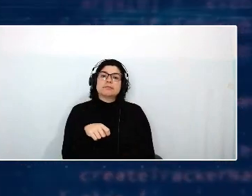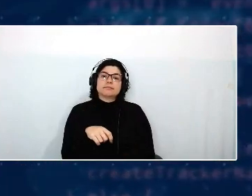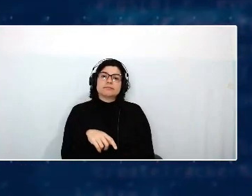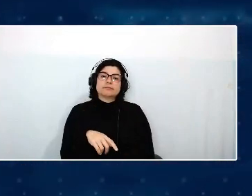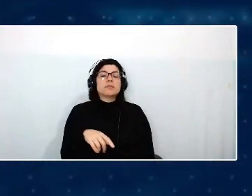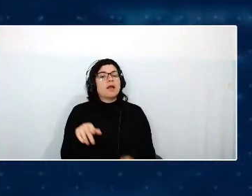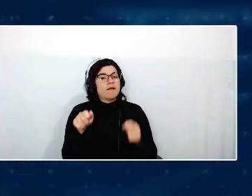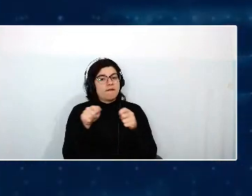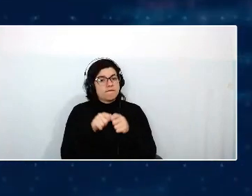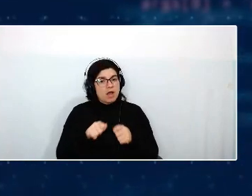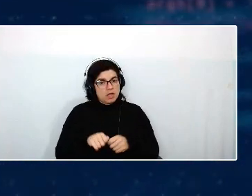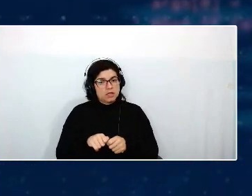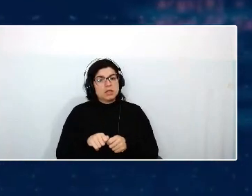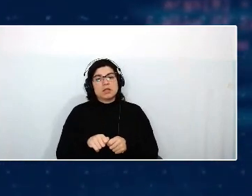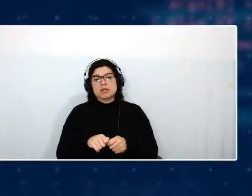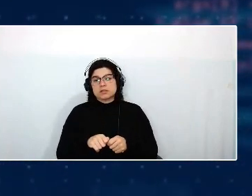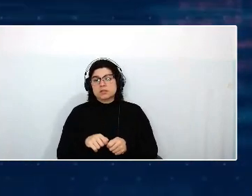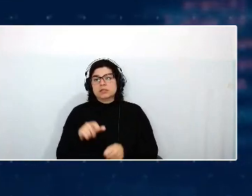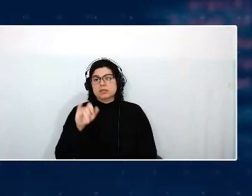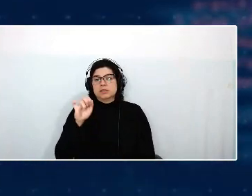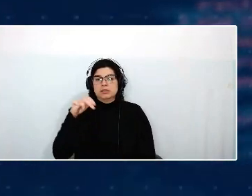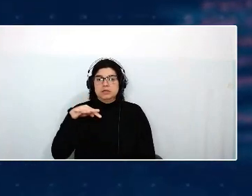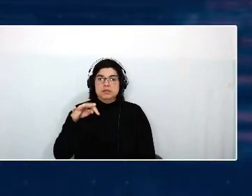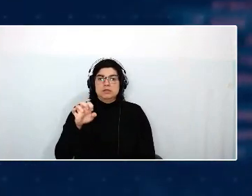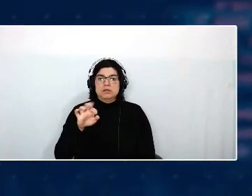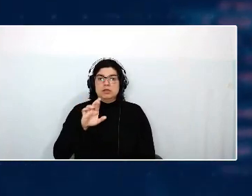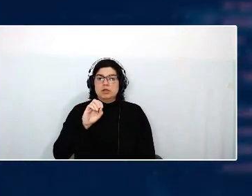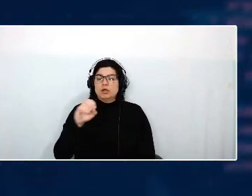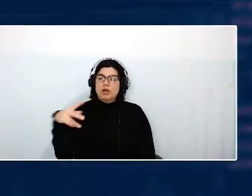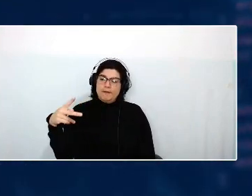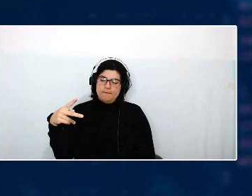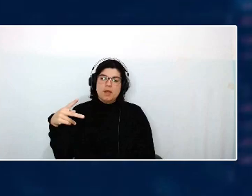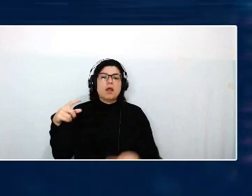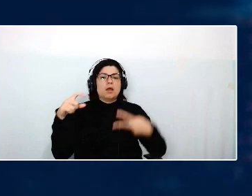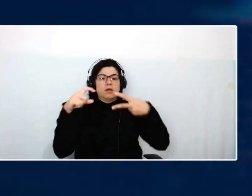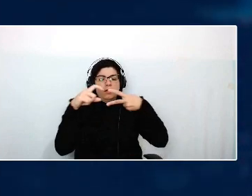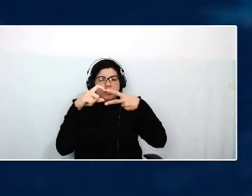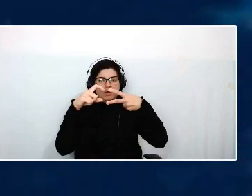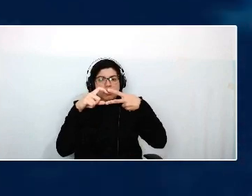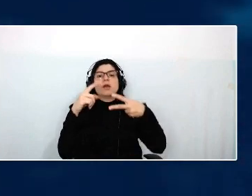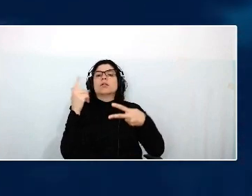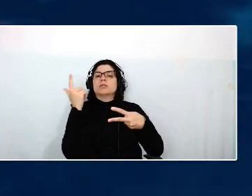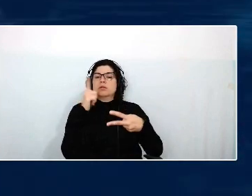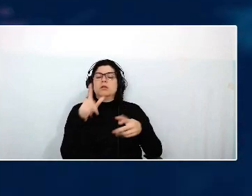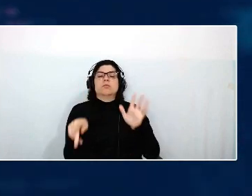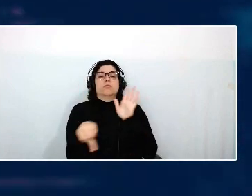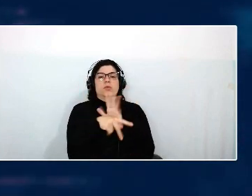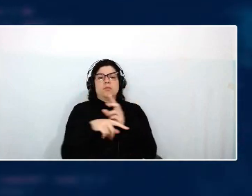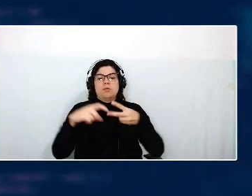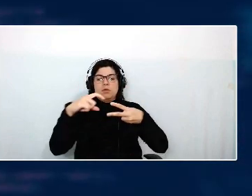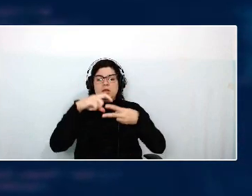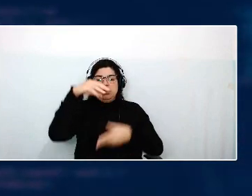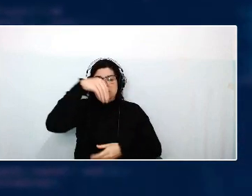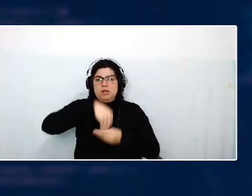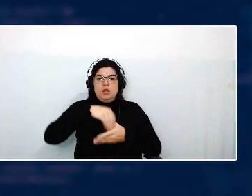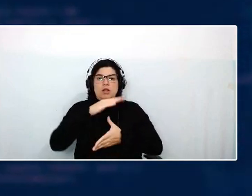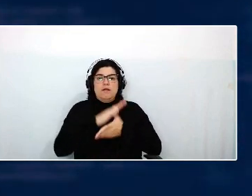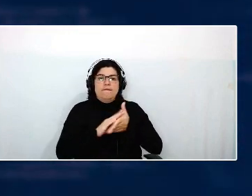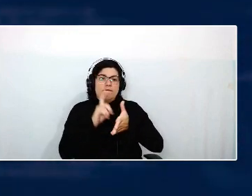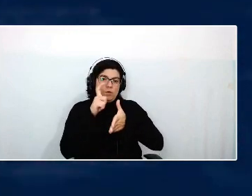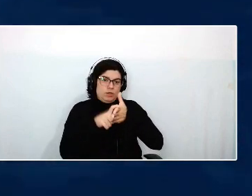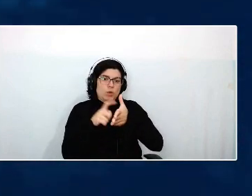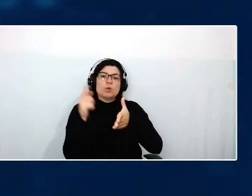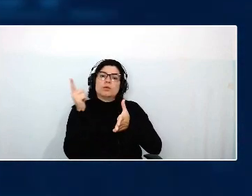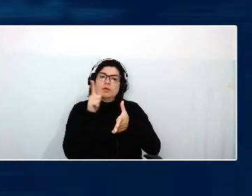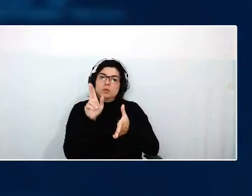fazer a interoperabilidade com o PHP. Você consegue usar as funções do próprio PHP. Por exemplo, string length.